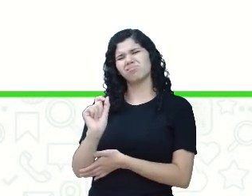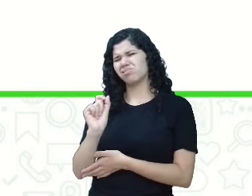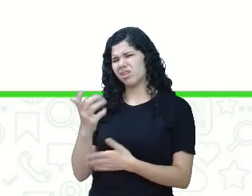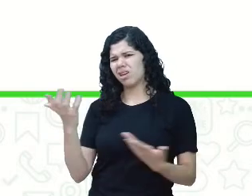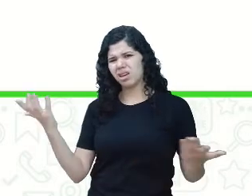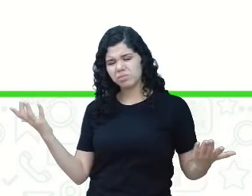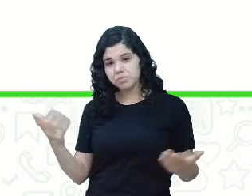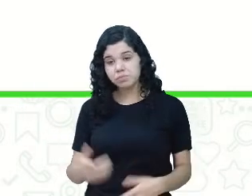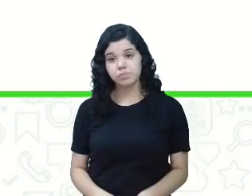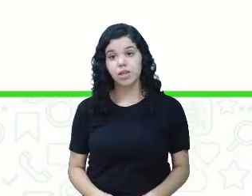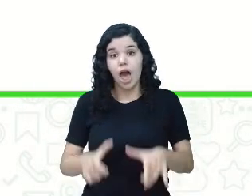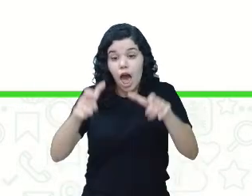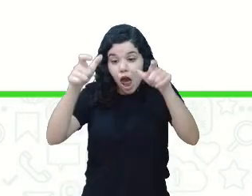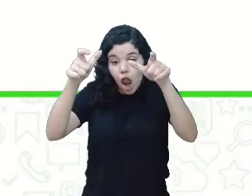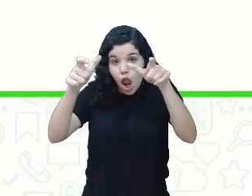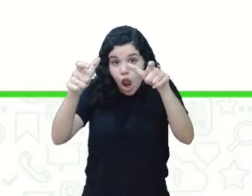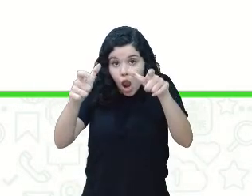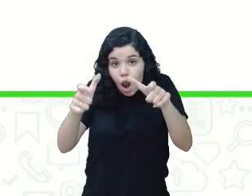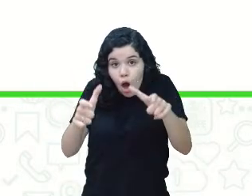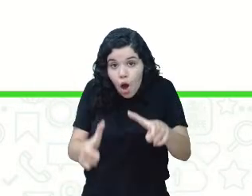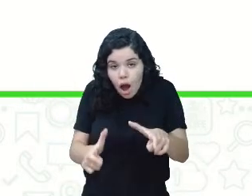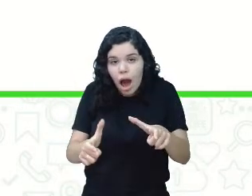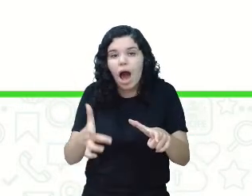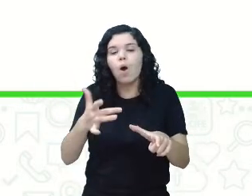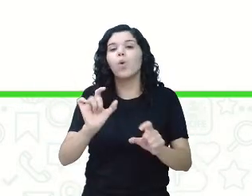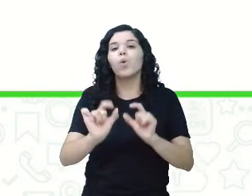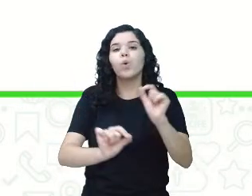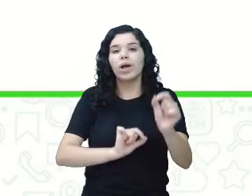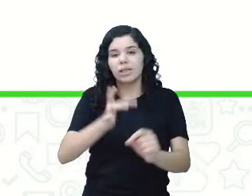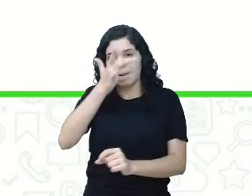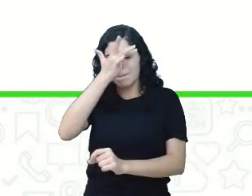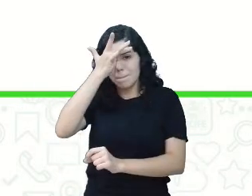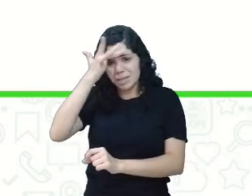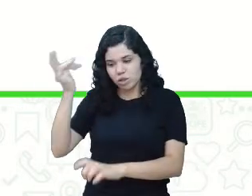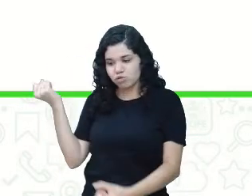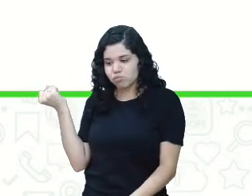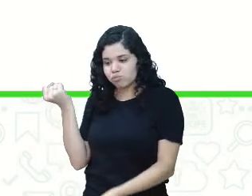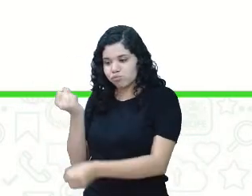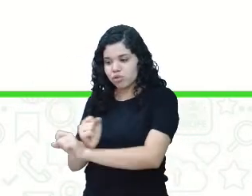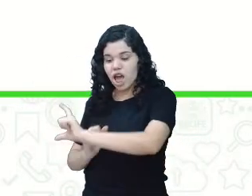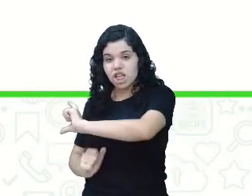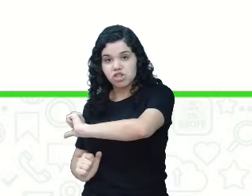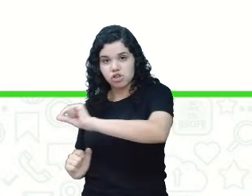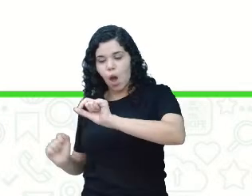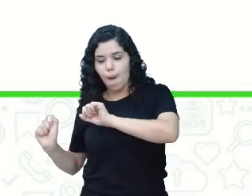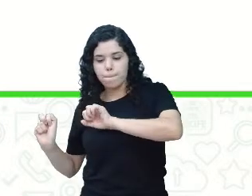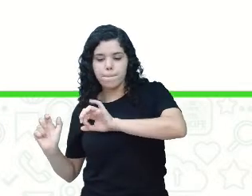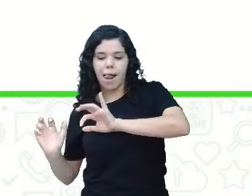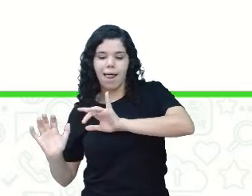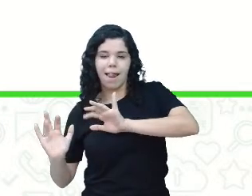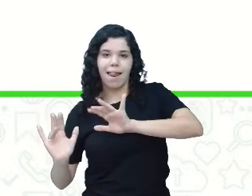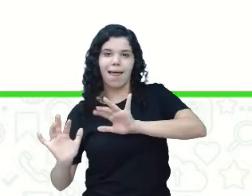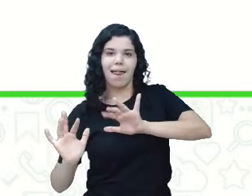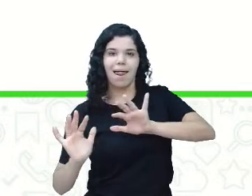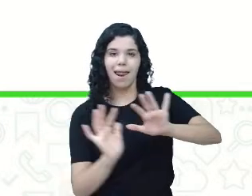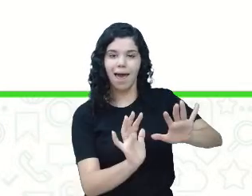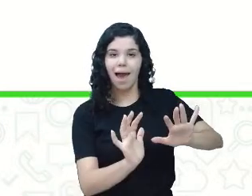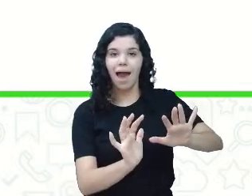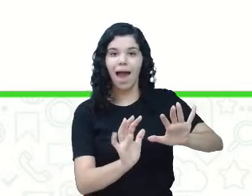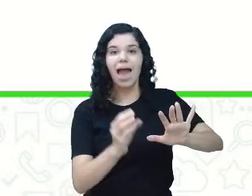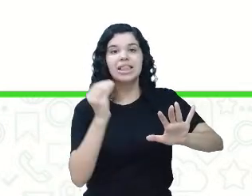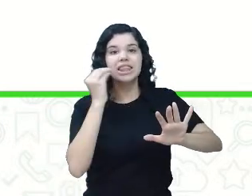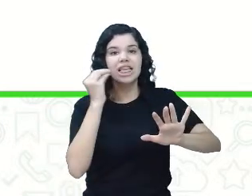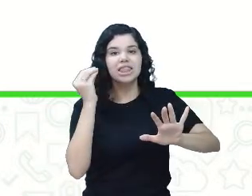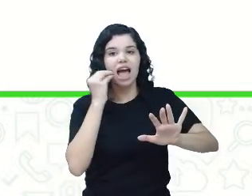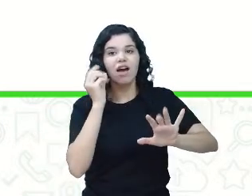quilombo? Aldeias de escravos fugidos que se organizavam para garantir a subsistência e apoiar outras